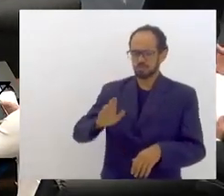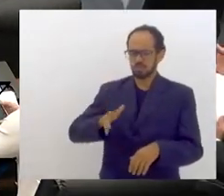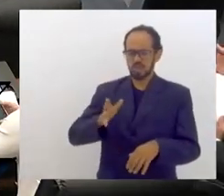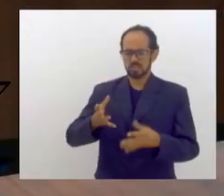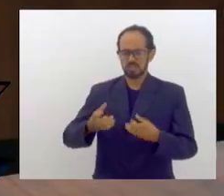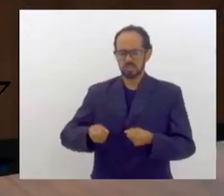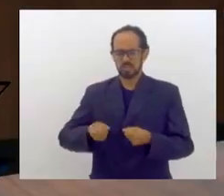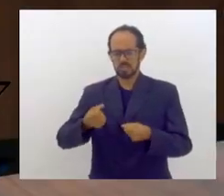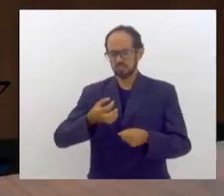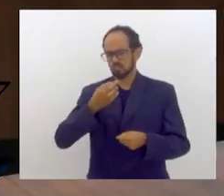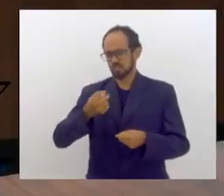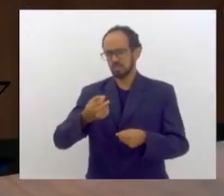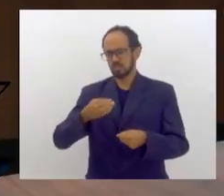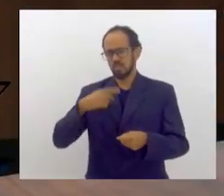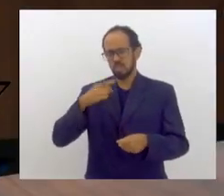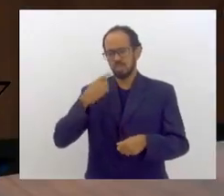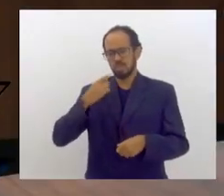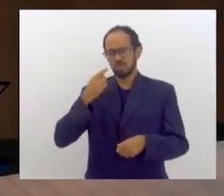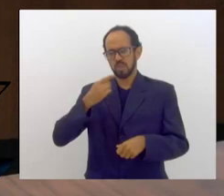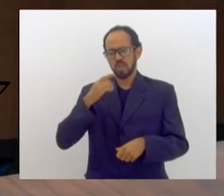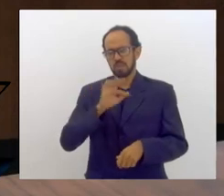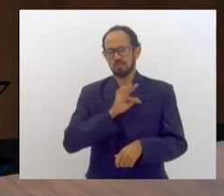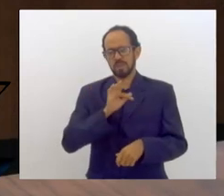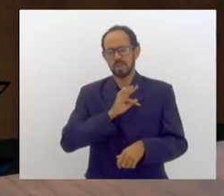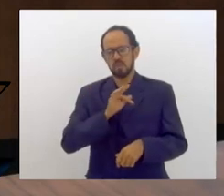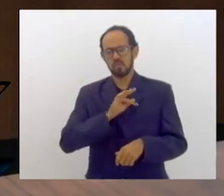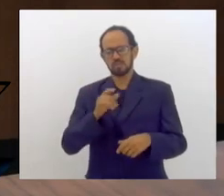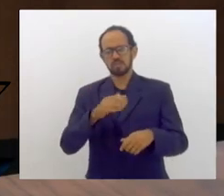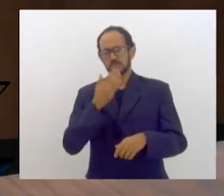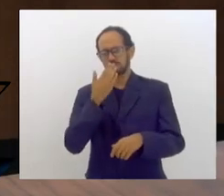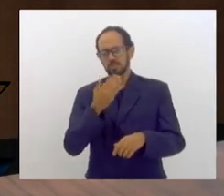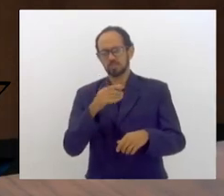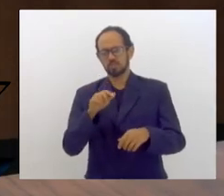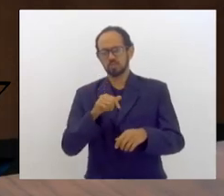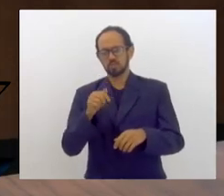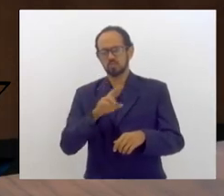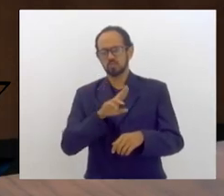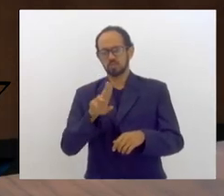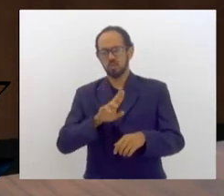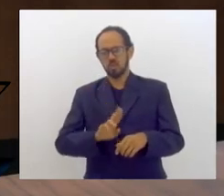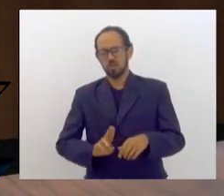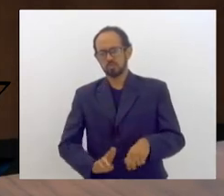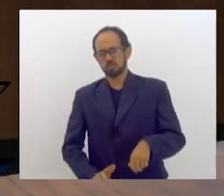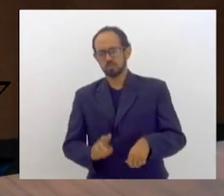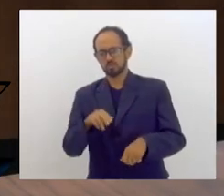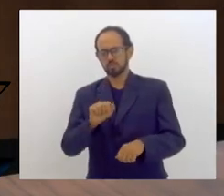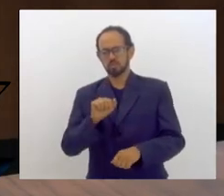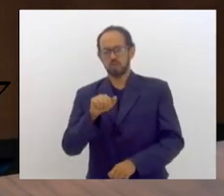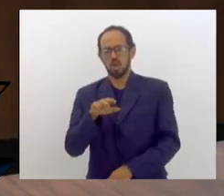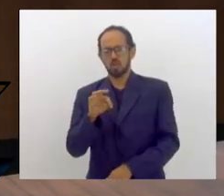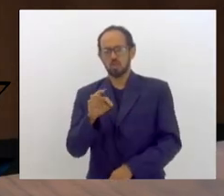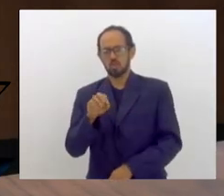sugestão da deputada Marta Rocha, que solicita que os nomes dos autores